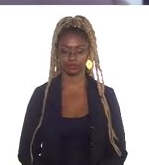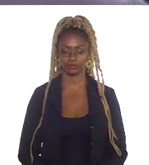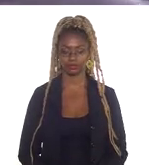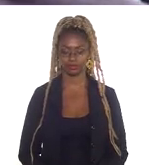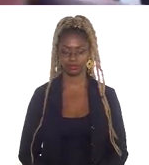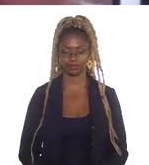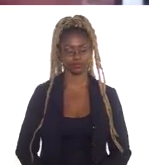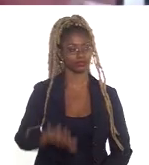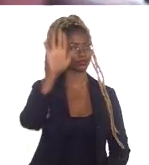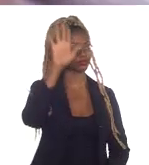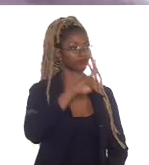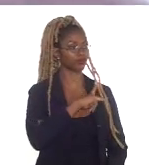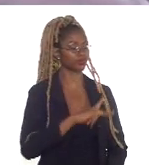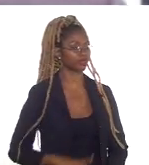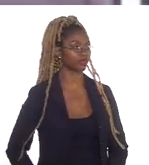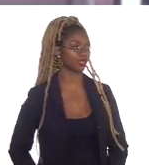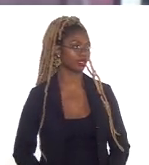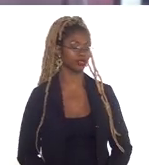Presidente,